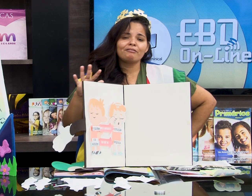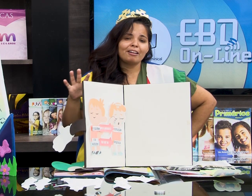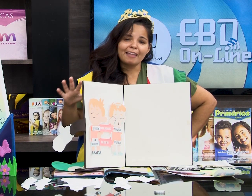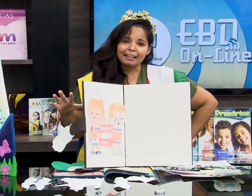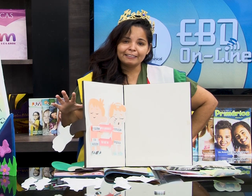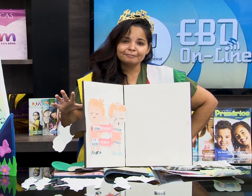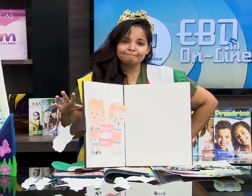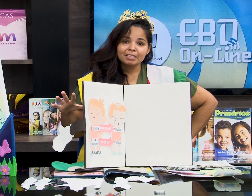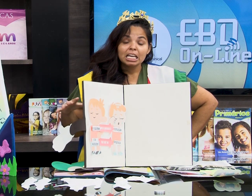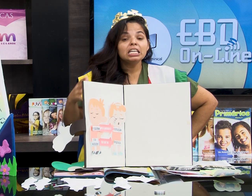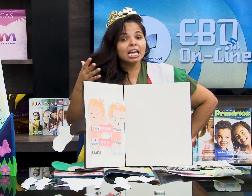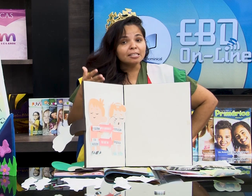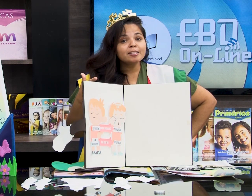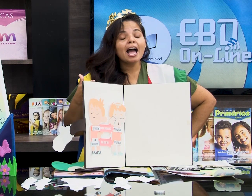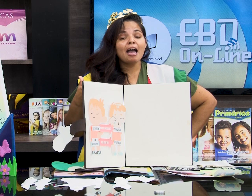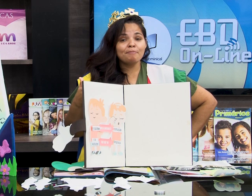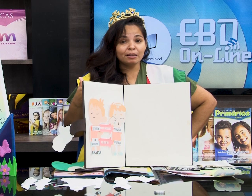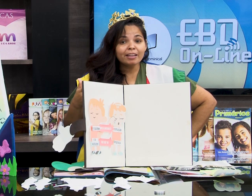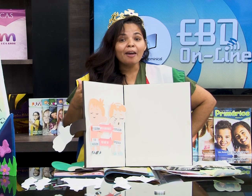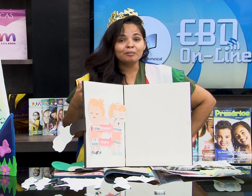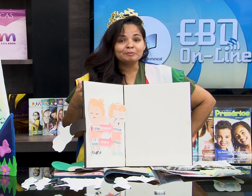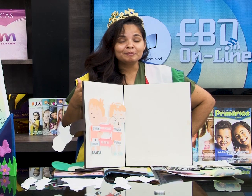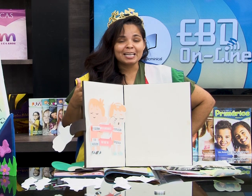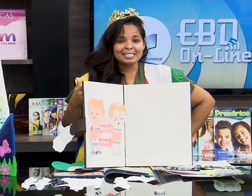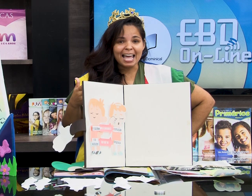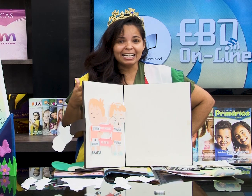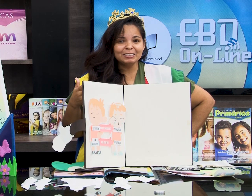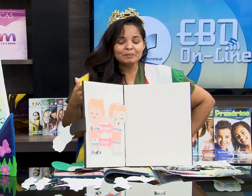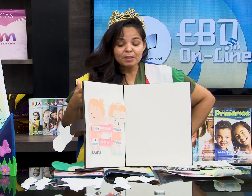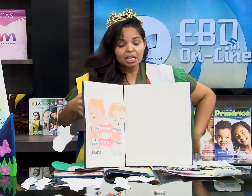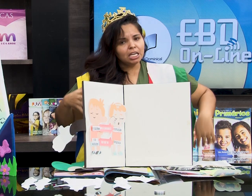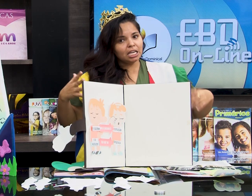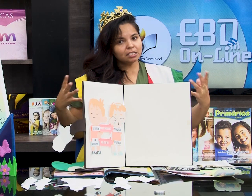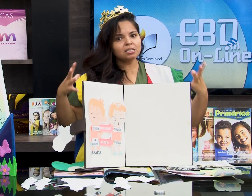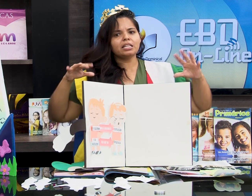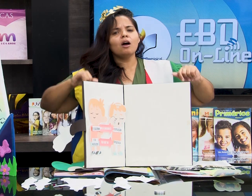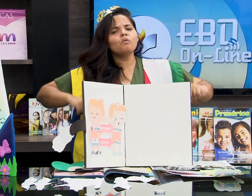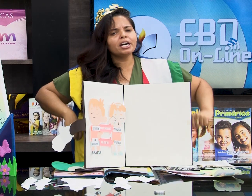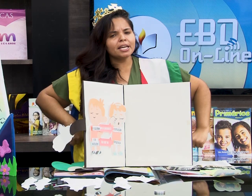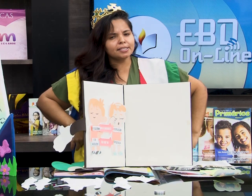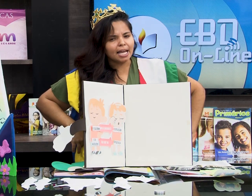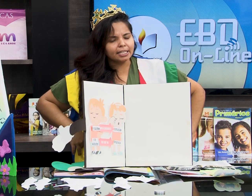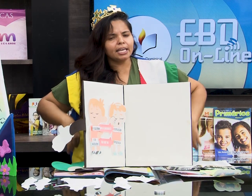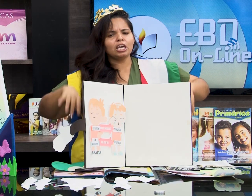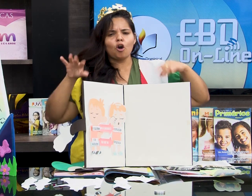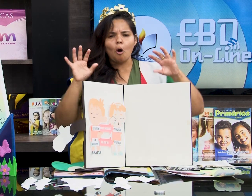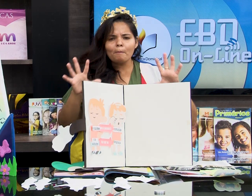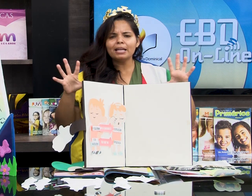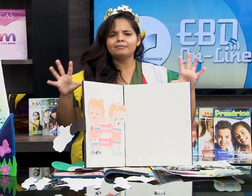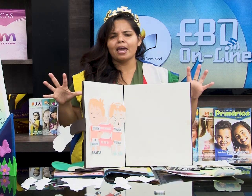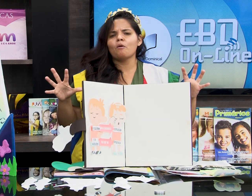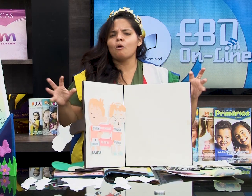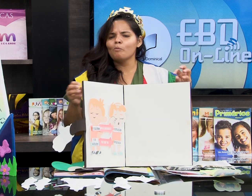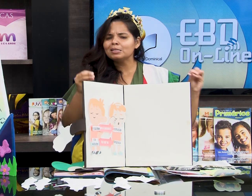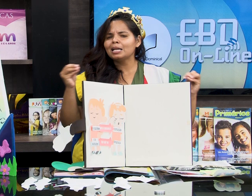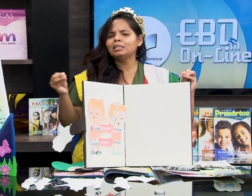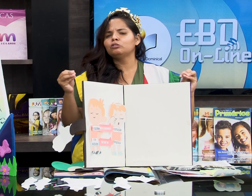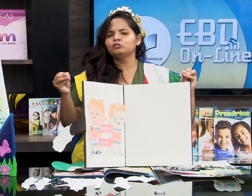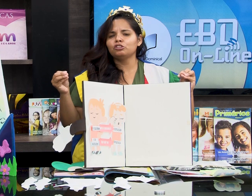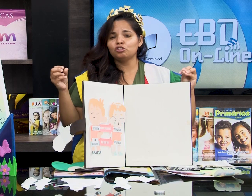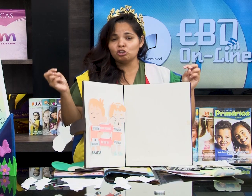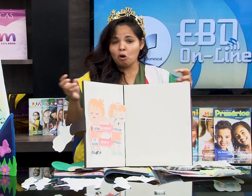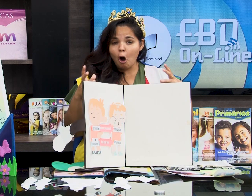não leva a nada. E ele se arrependeu, tá certo? E se tem alguma criança aqui que cometeu